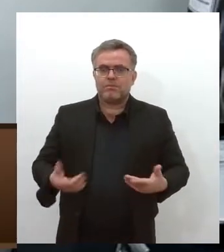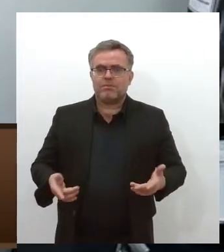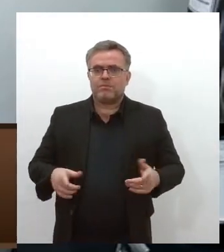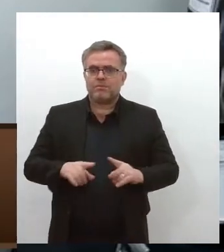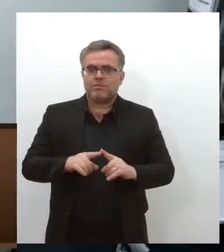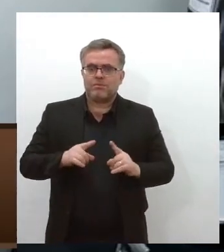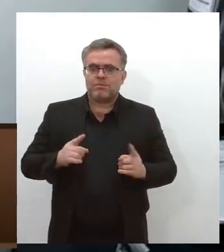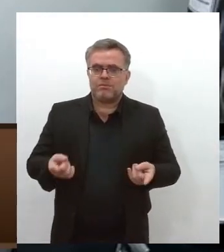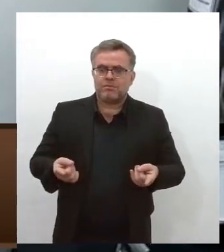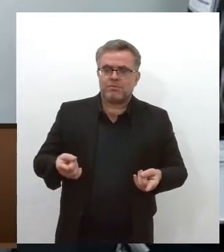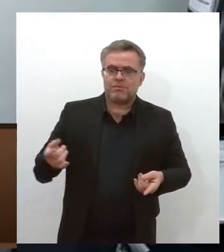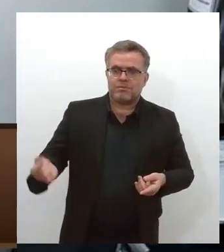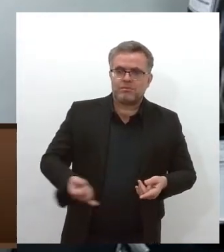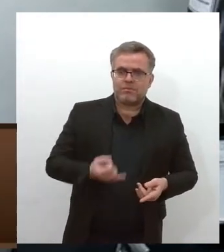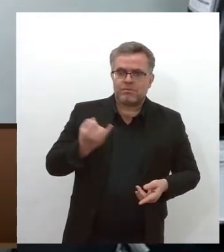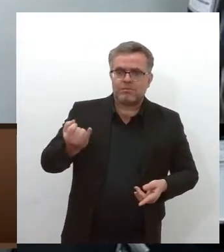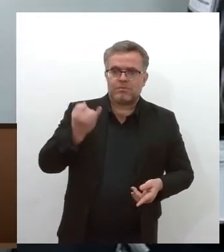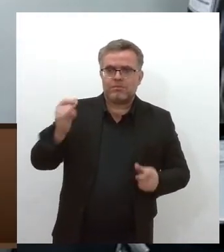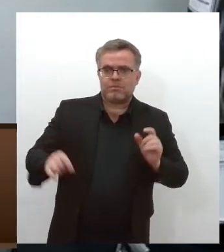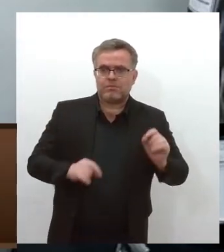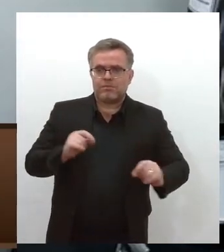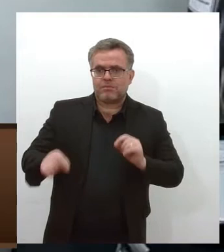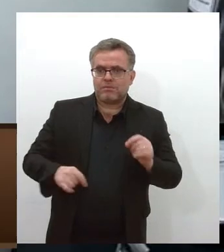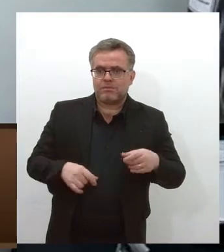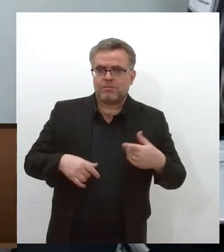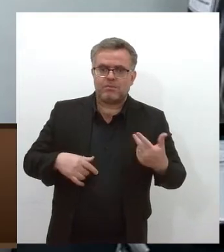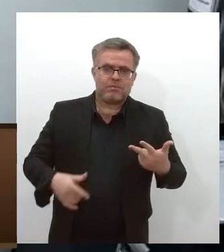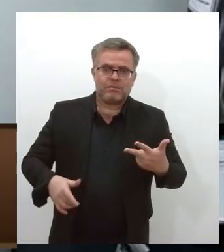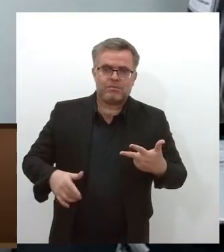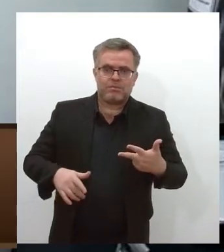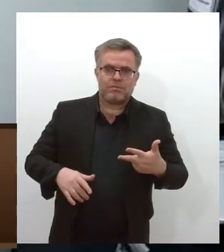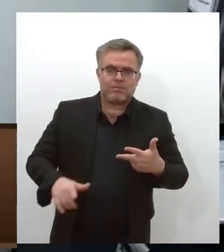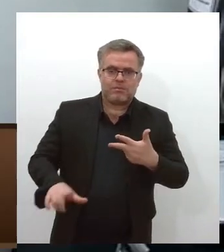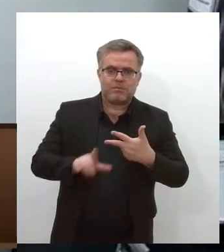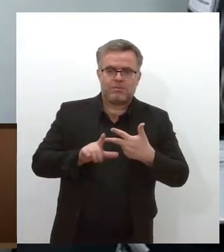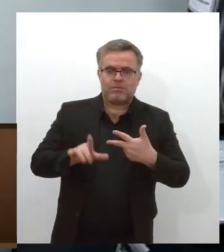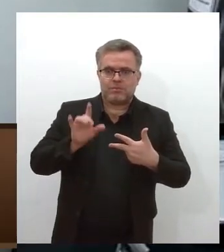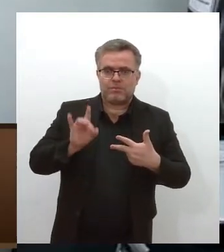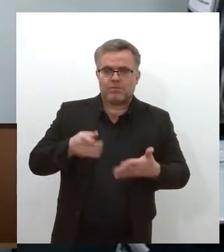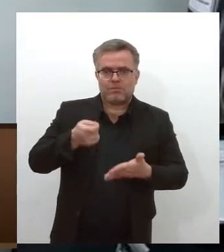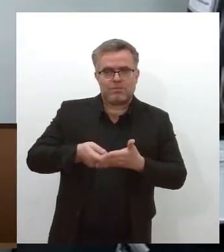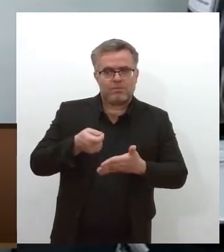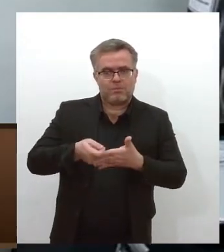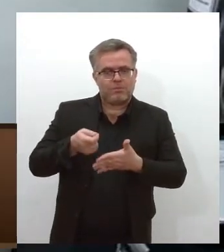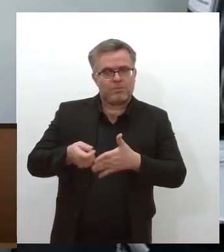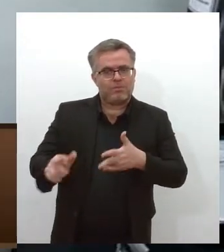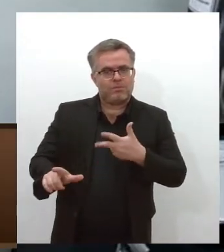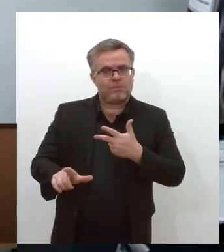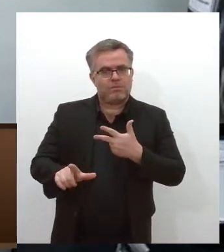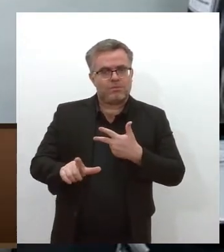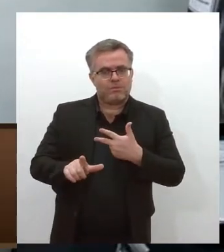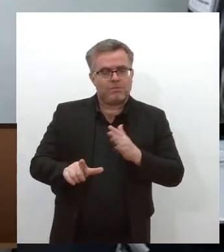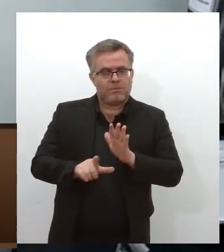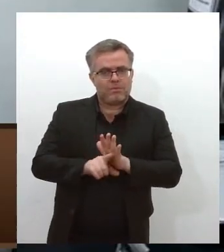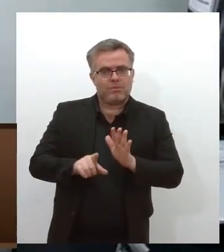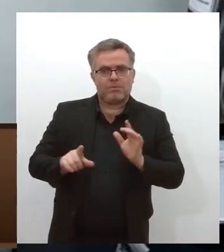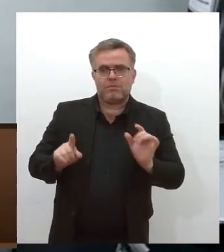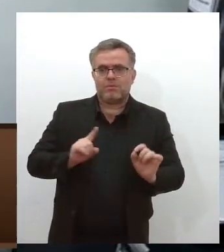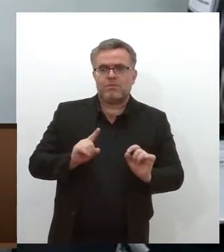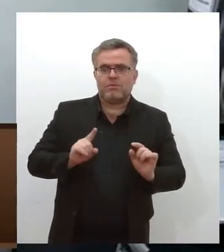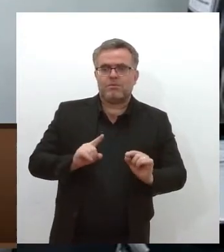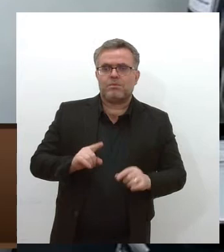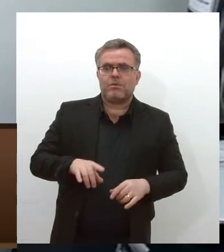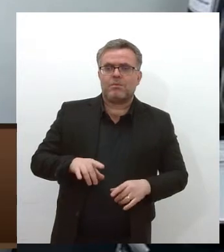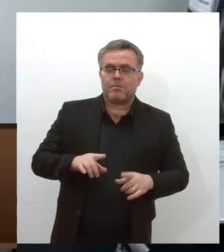o legislativo ele não tem só a função de legislar, mas ele tem, para mim, uma das funções mais importantes de